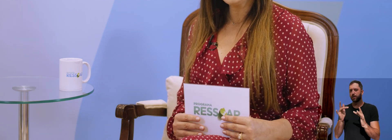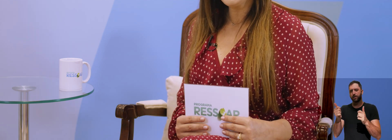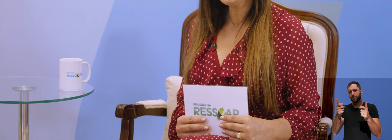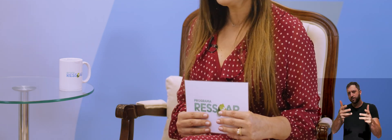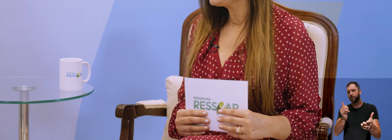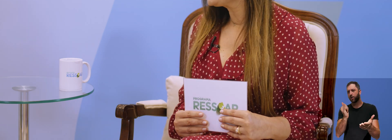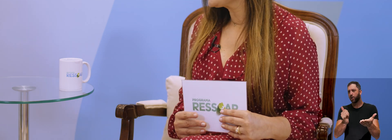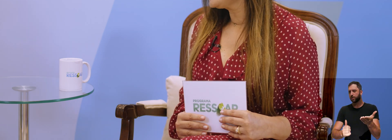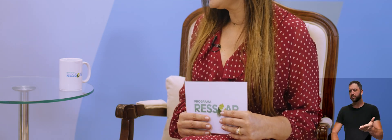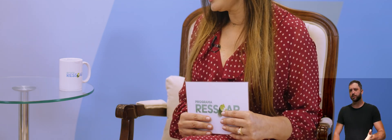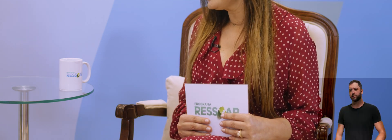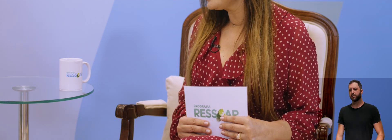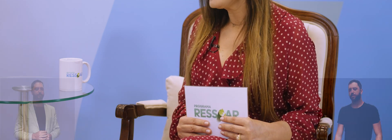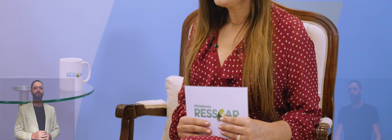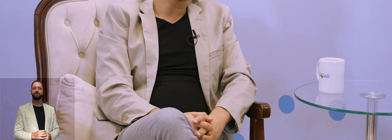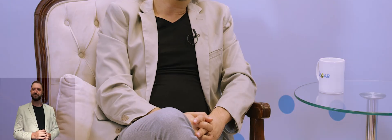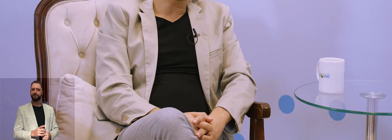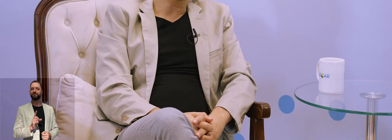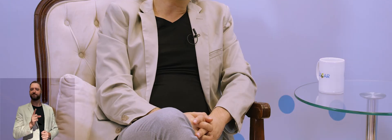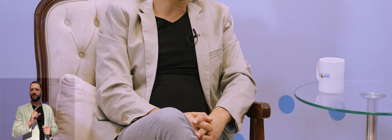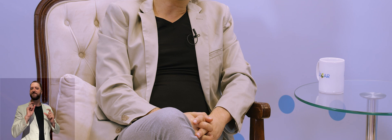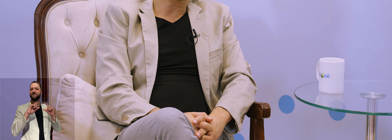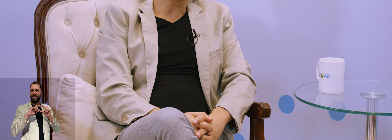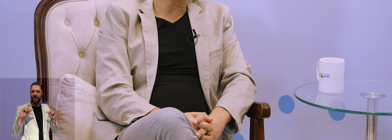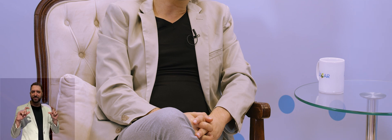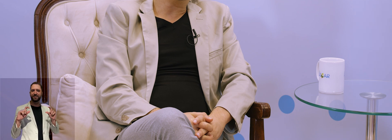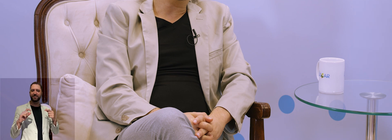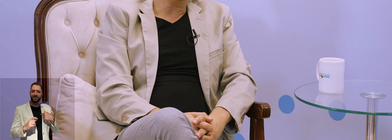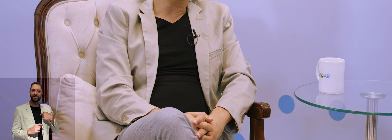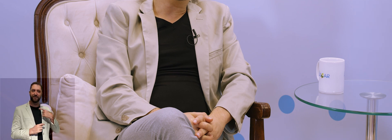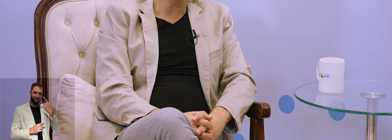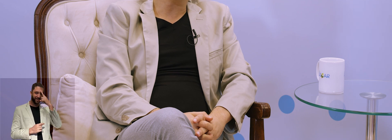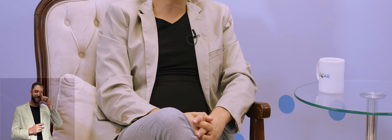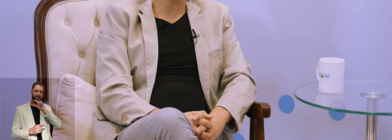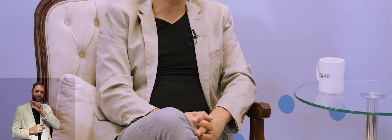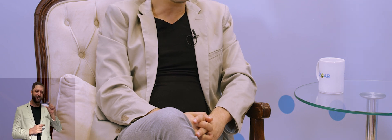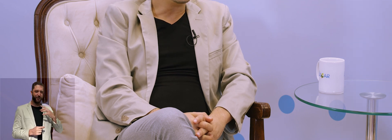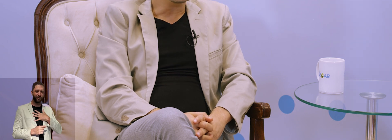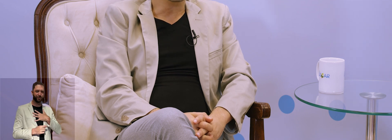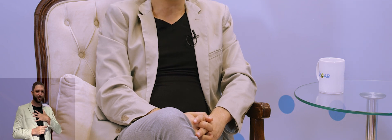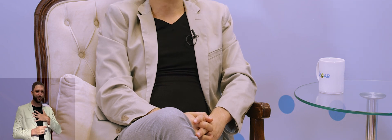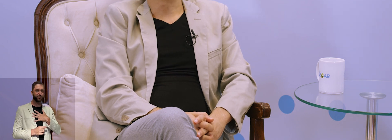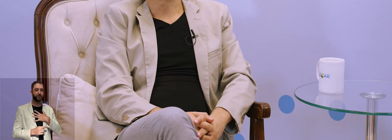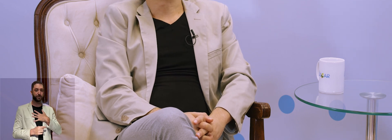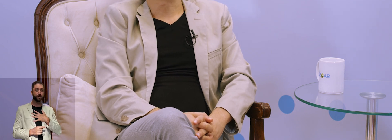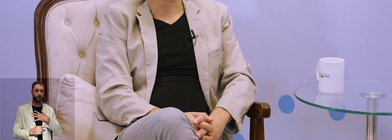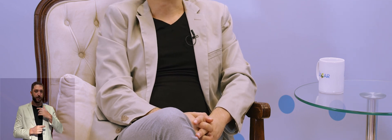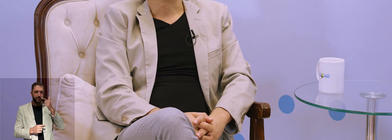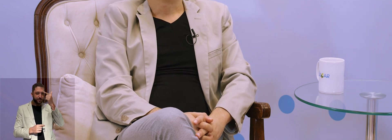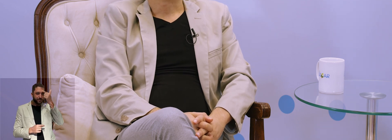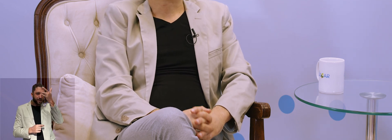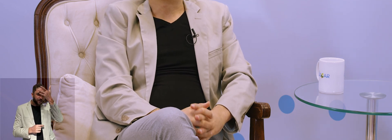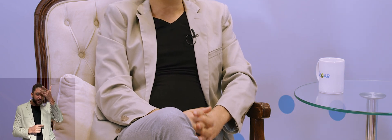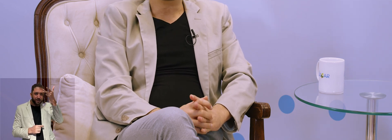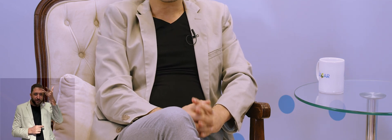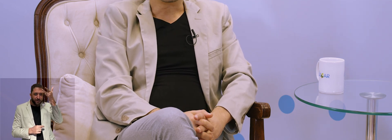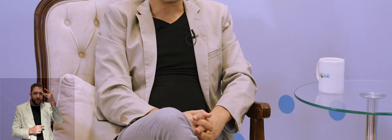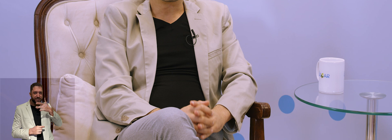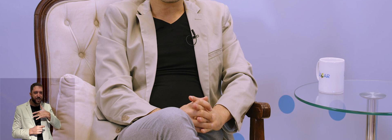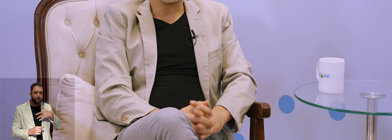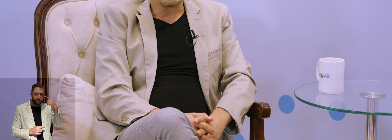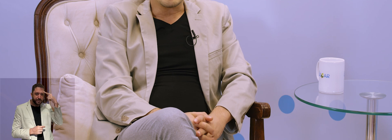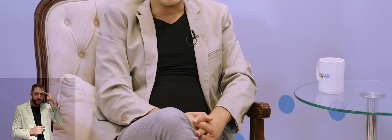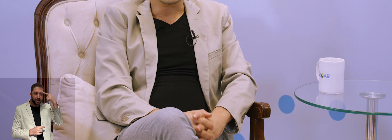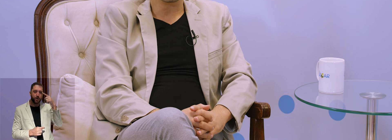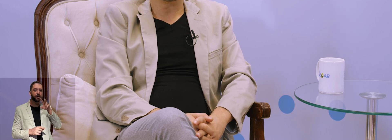considerações finais, também seus contatos. Tem uma frase que eu mesmo criei e eu gosto de falar, saúde mental